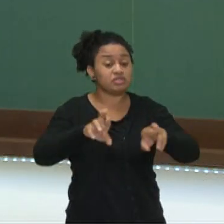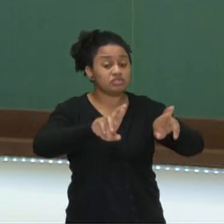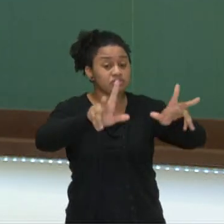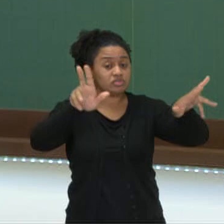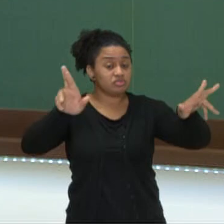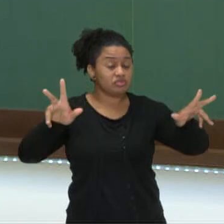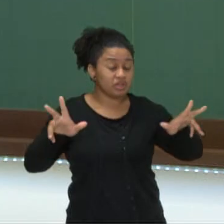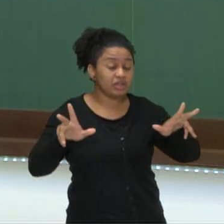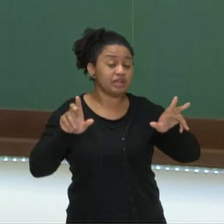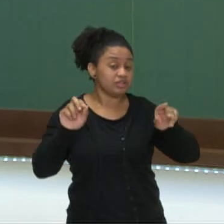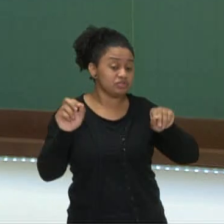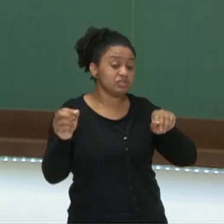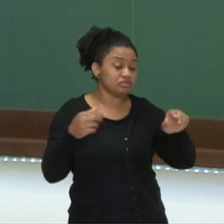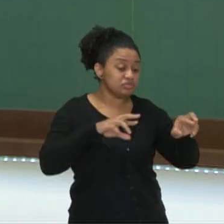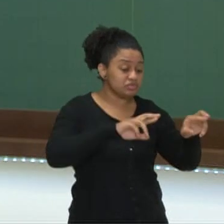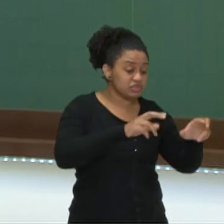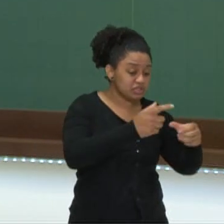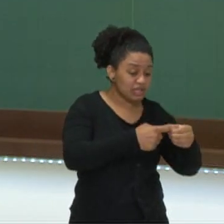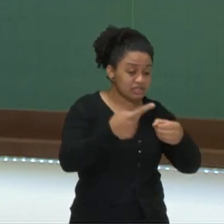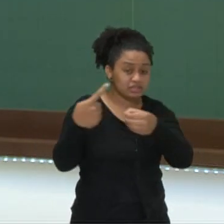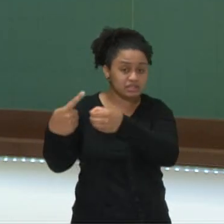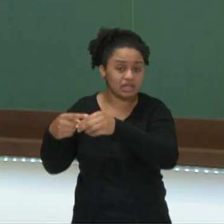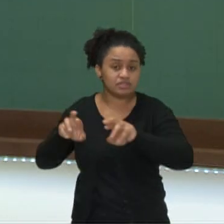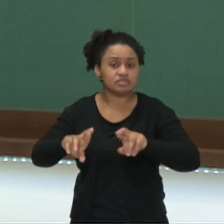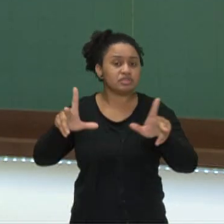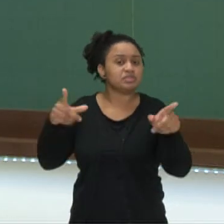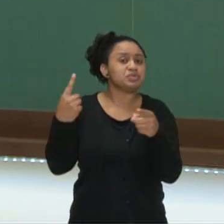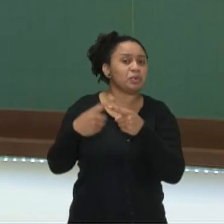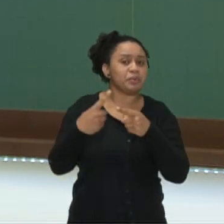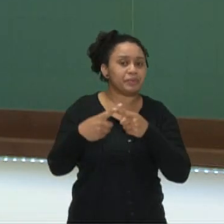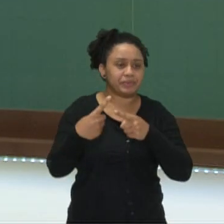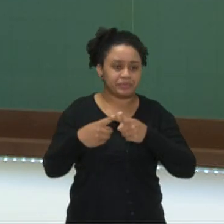diferente de uma para outra, né?